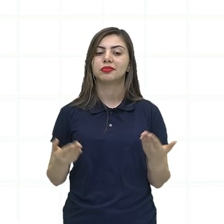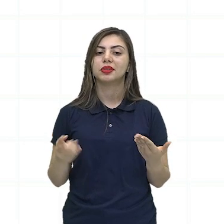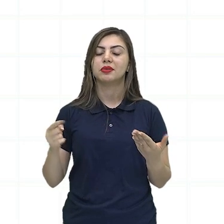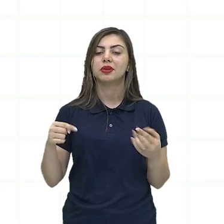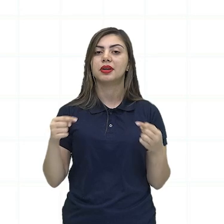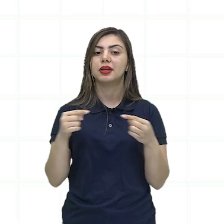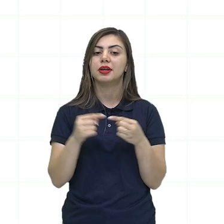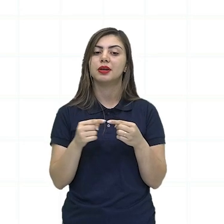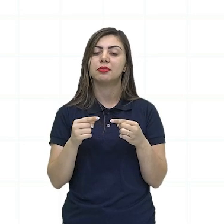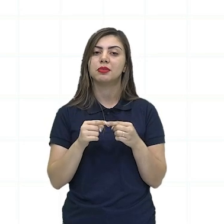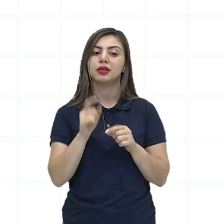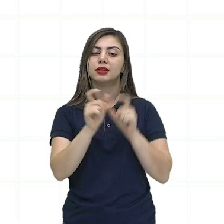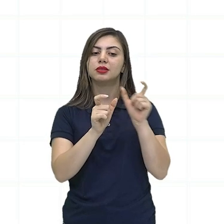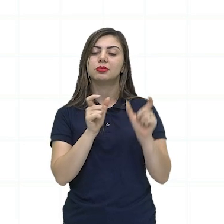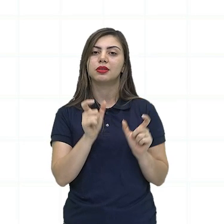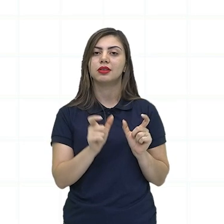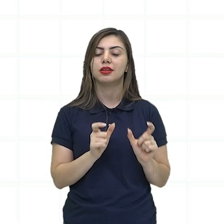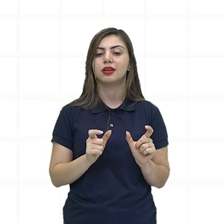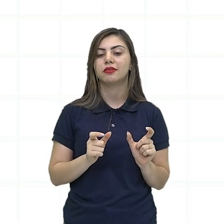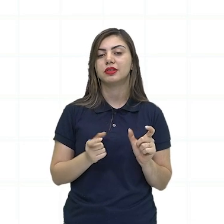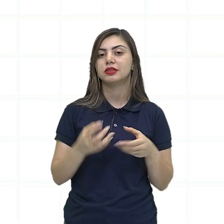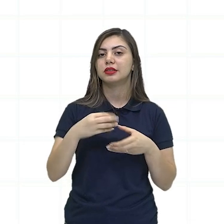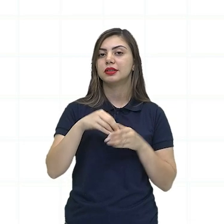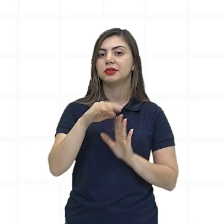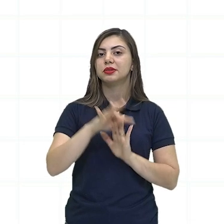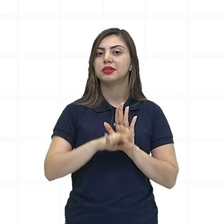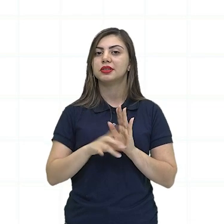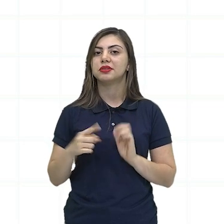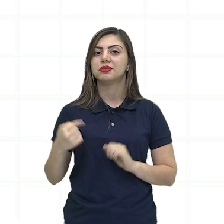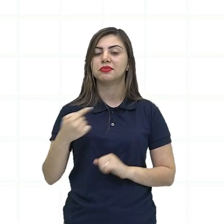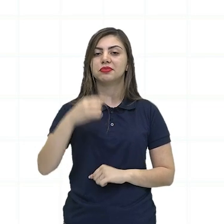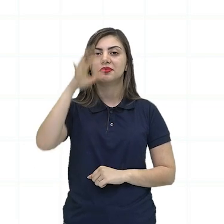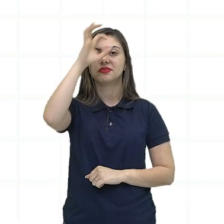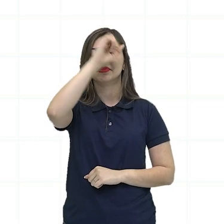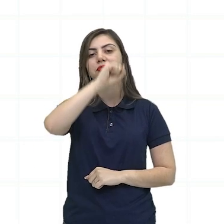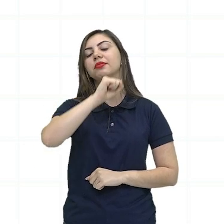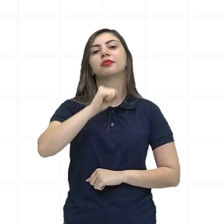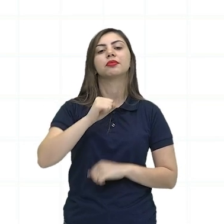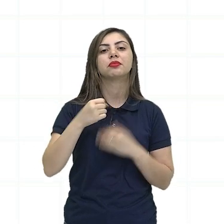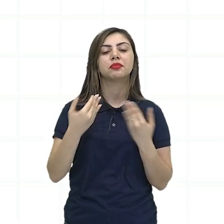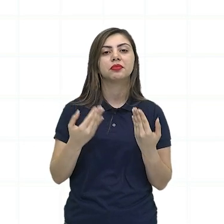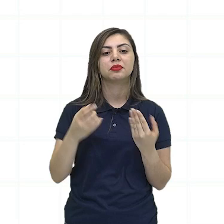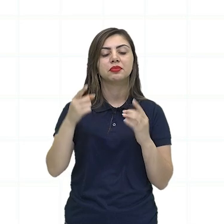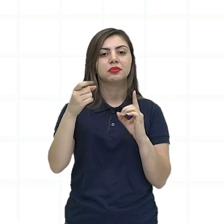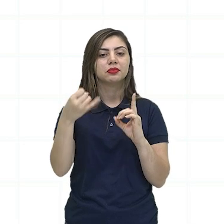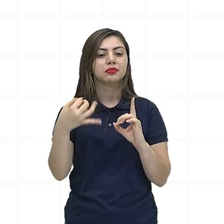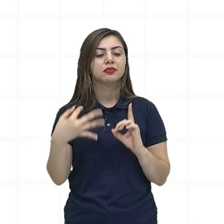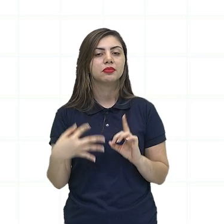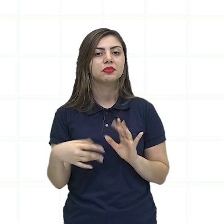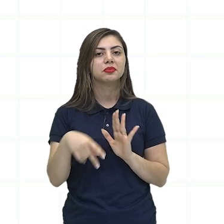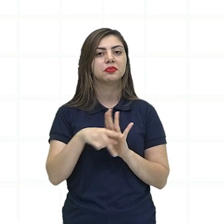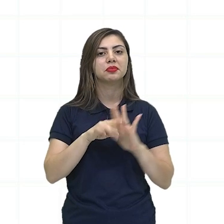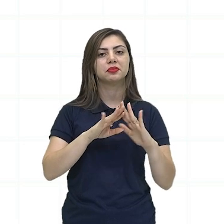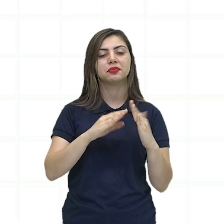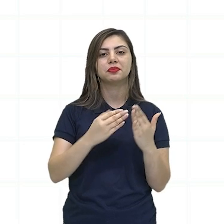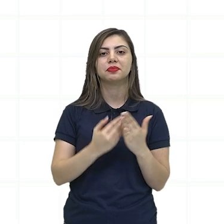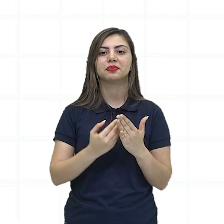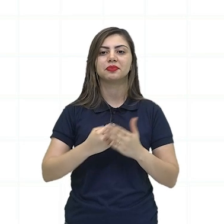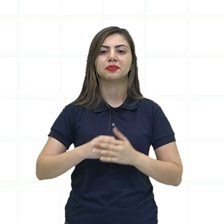o vocabulário que nós vimos aqui no texto, ok? No texto descrevendo a escola.